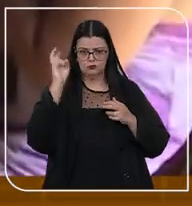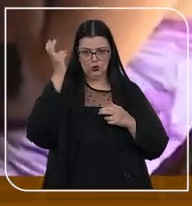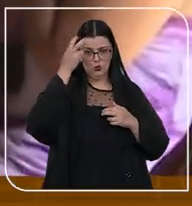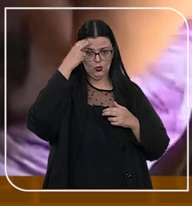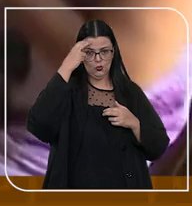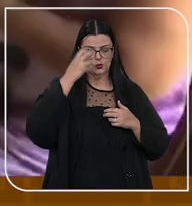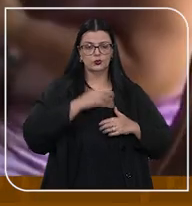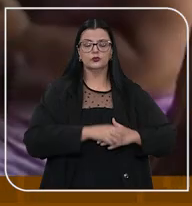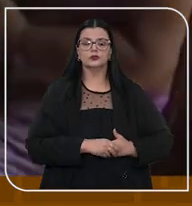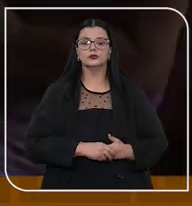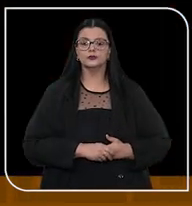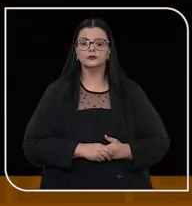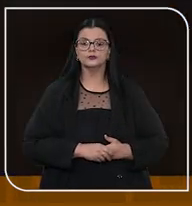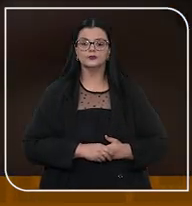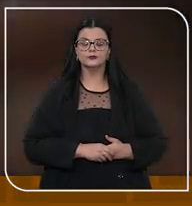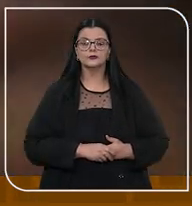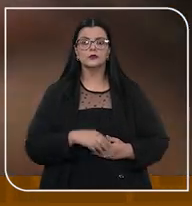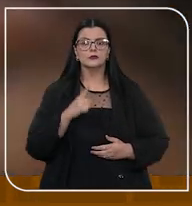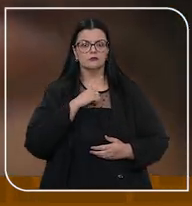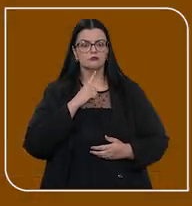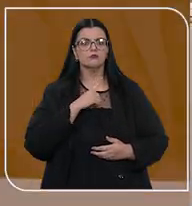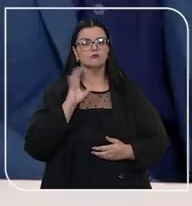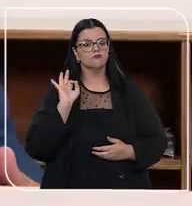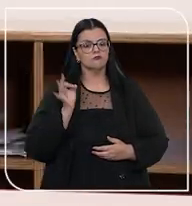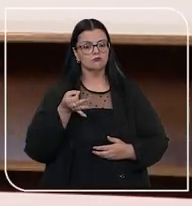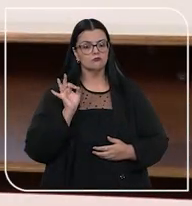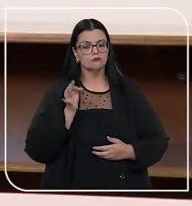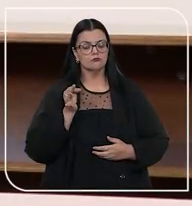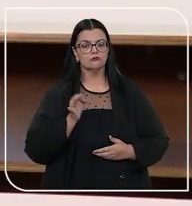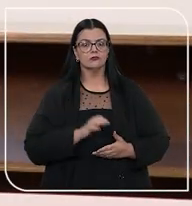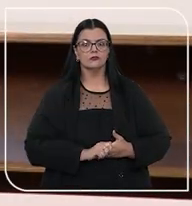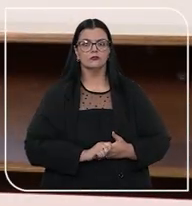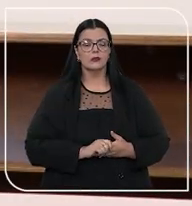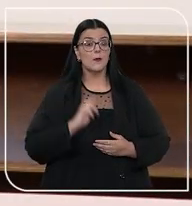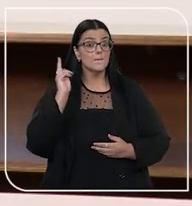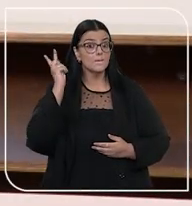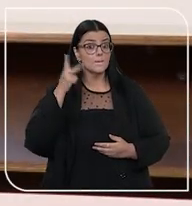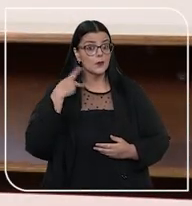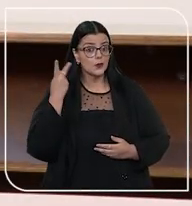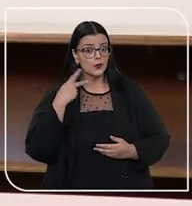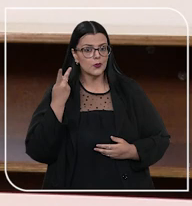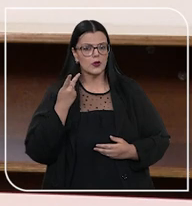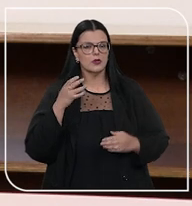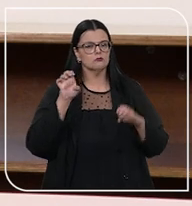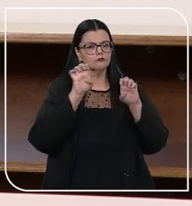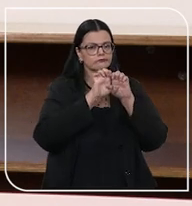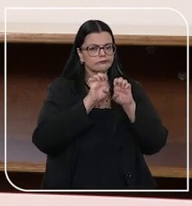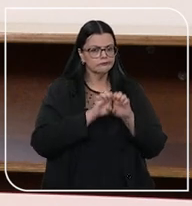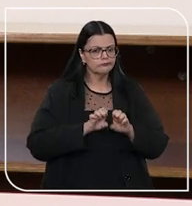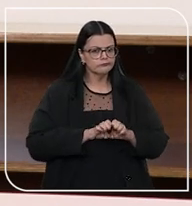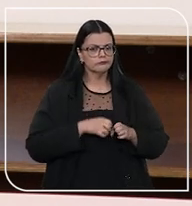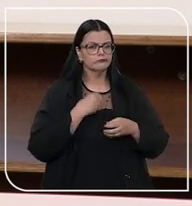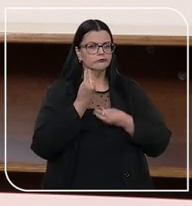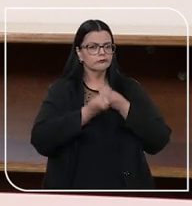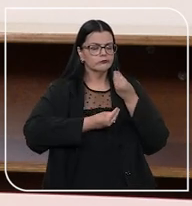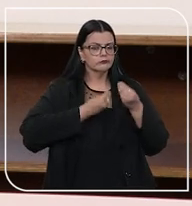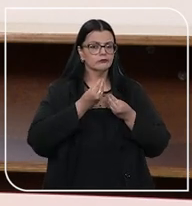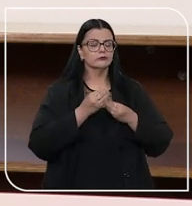de se viver. Sem sombra de dúvida, isso é fruto, acho que, de uma política estrutural